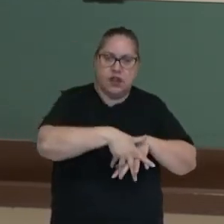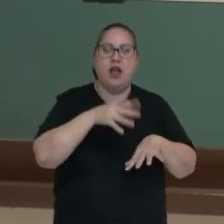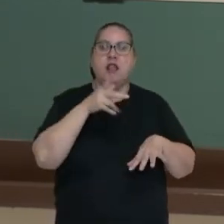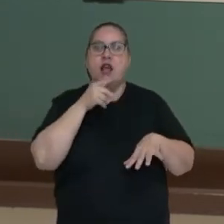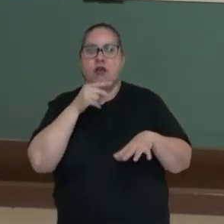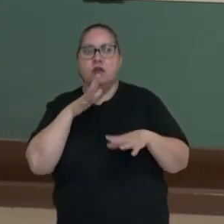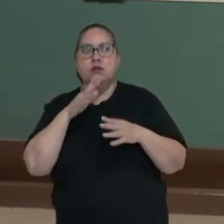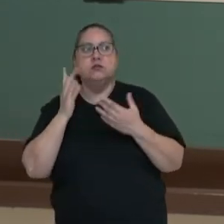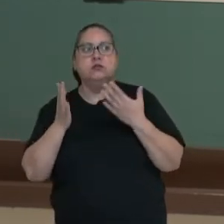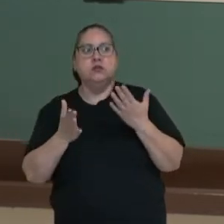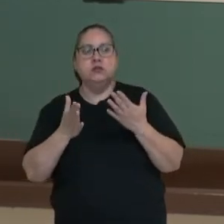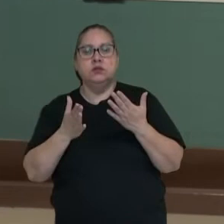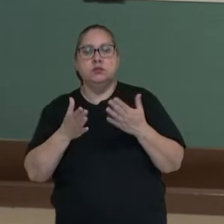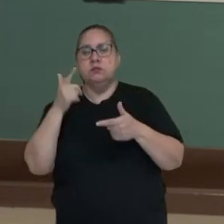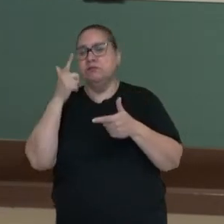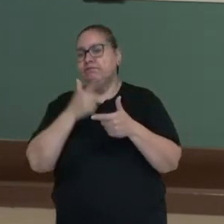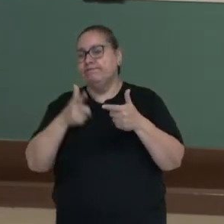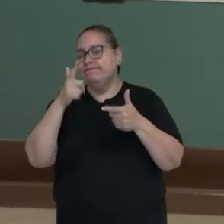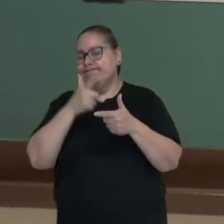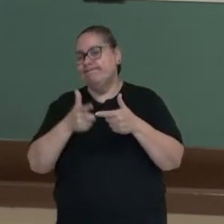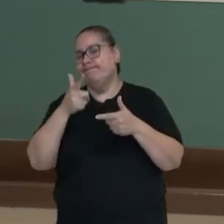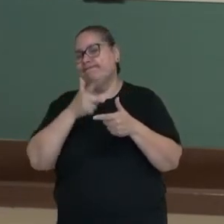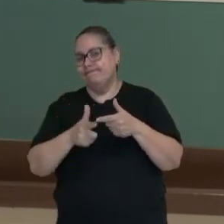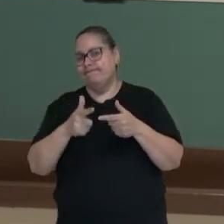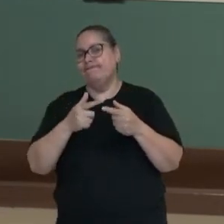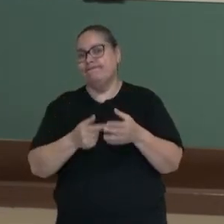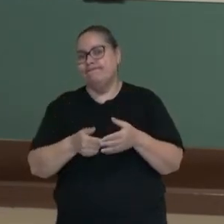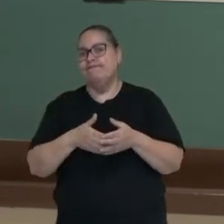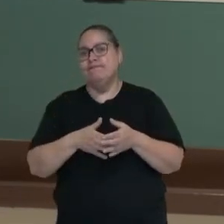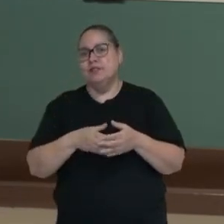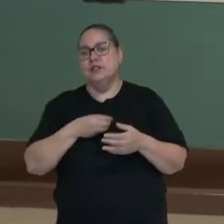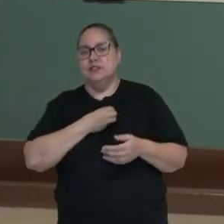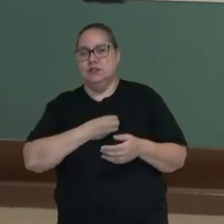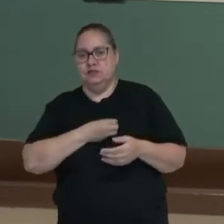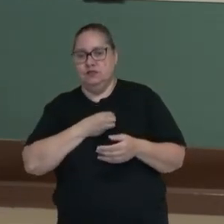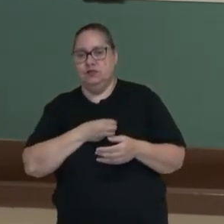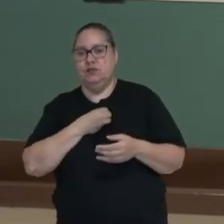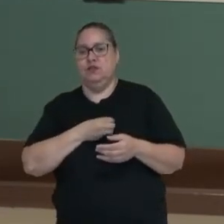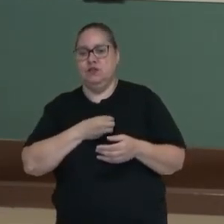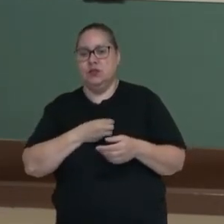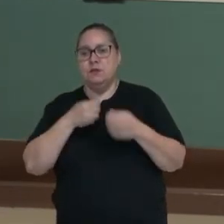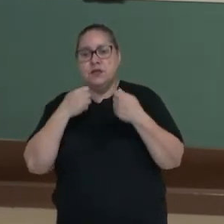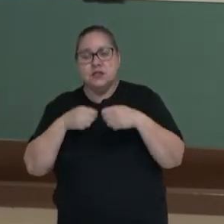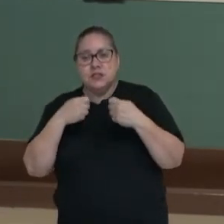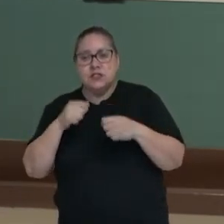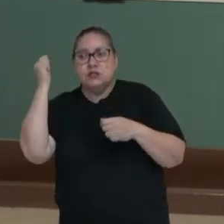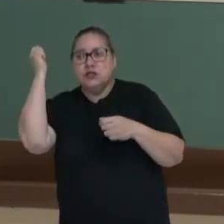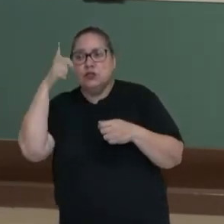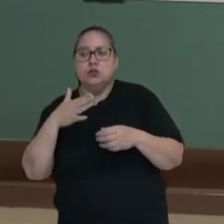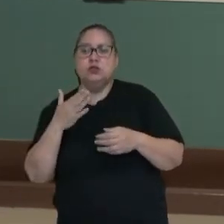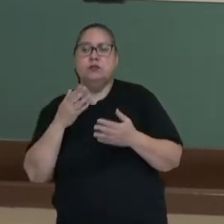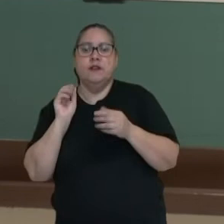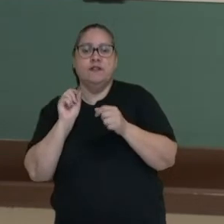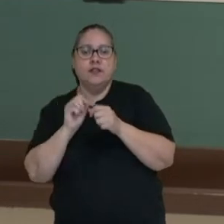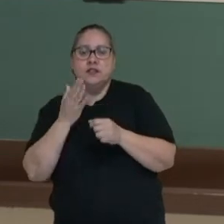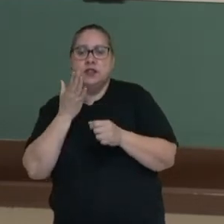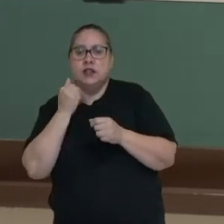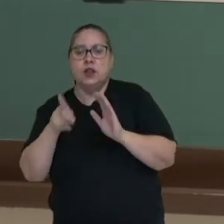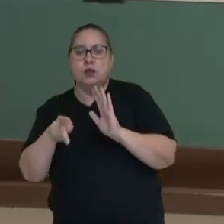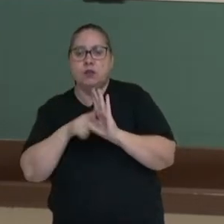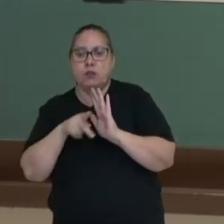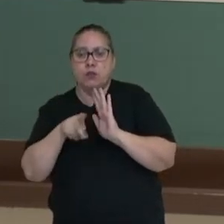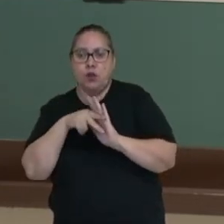Ou seja, vai trazer prejuízo para aqueles seres vivos que dependem da luz para produzir o seu próprio